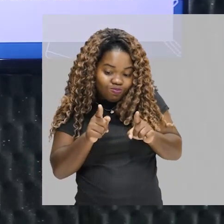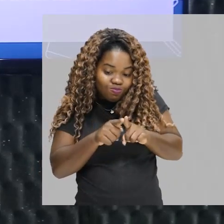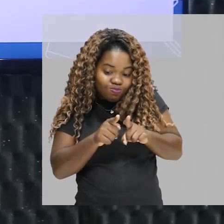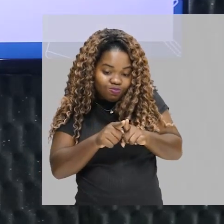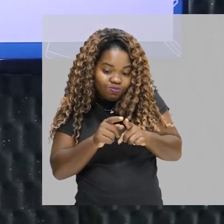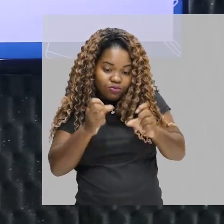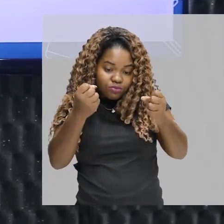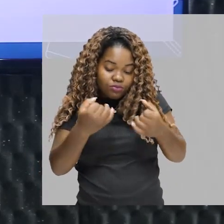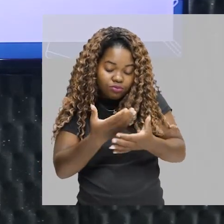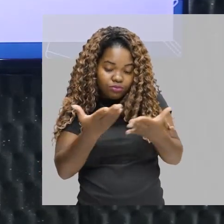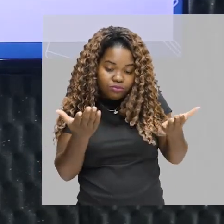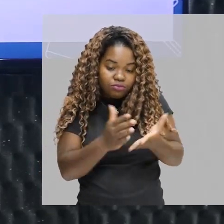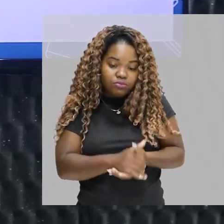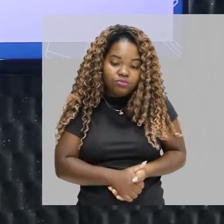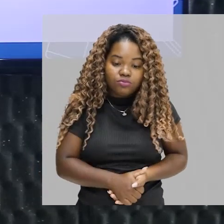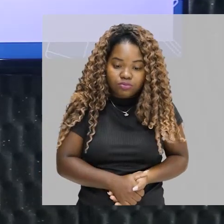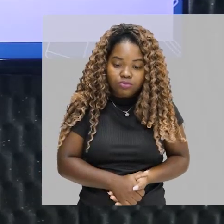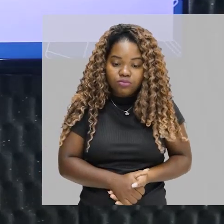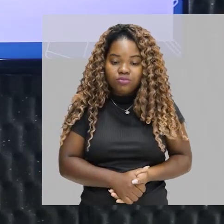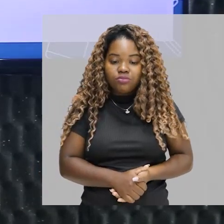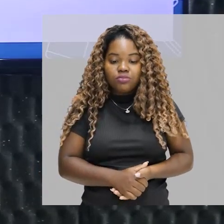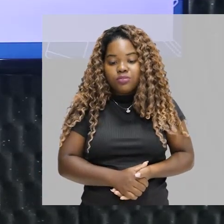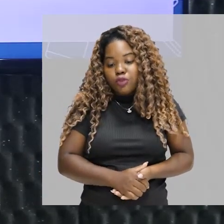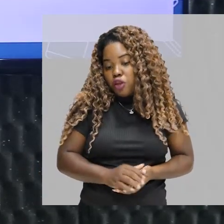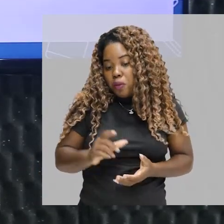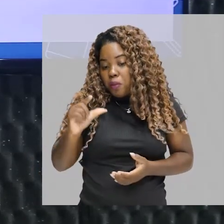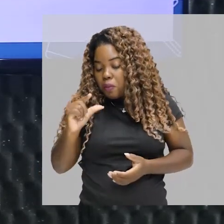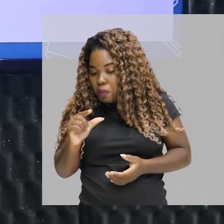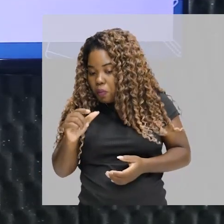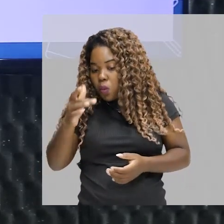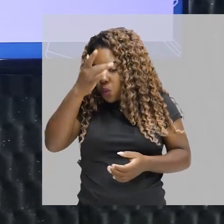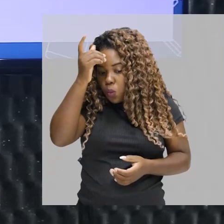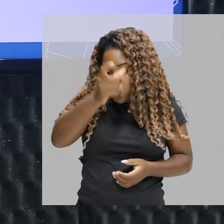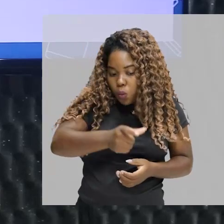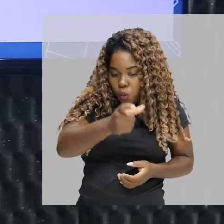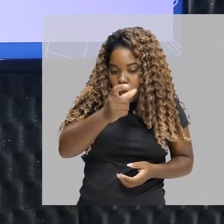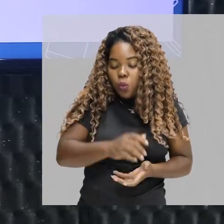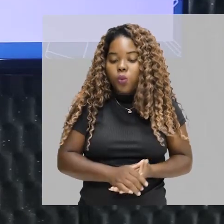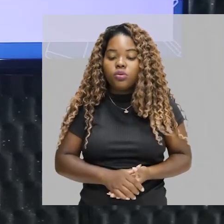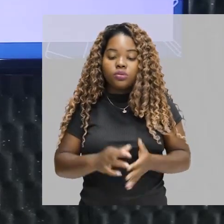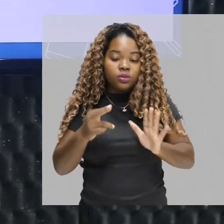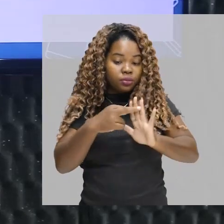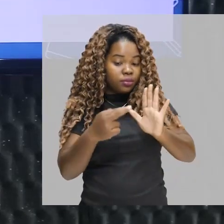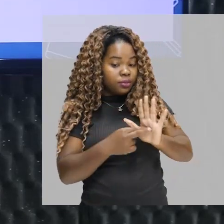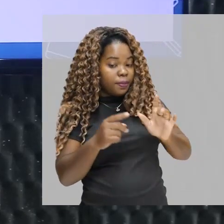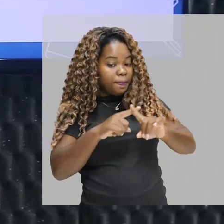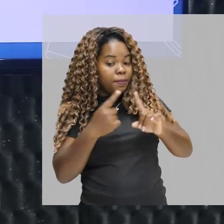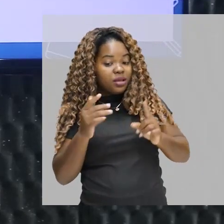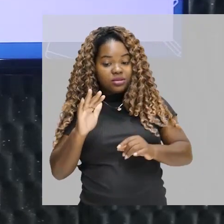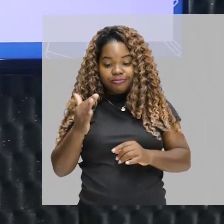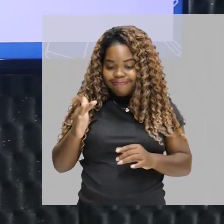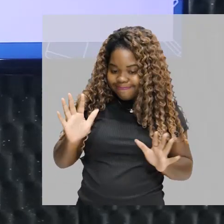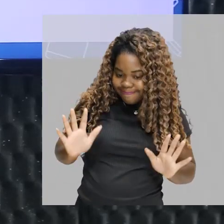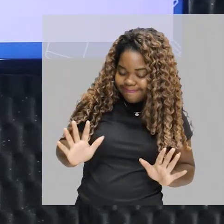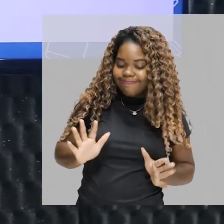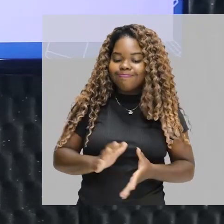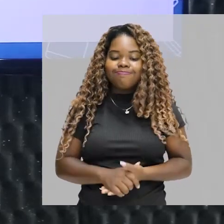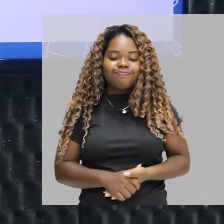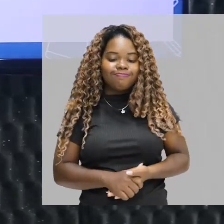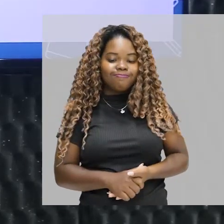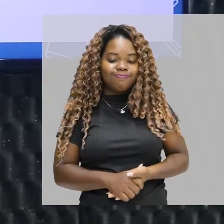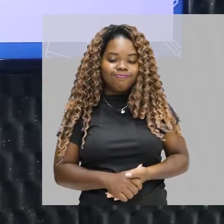vou voltar aqui só para mostrar para vocês. Poucos personagens ou poucas personagens. Não é uma regra, mas é mais ou menos assim que funciona o conto.